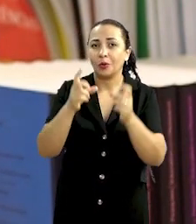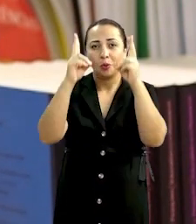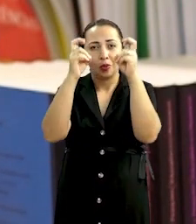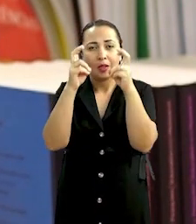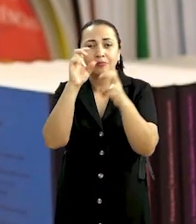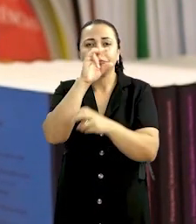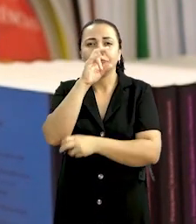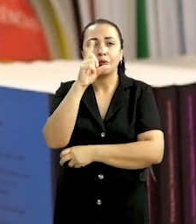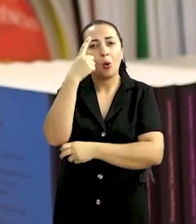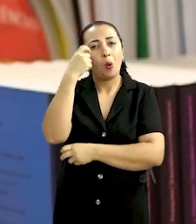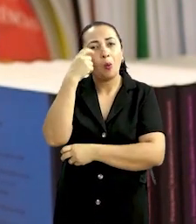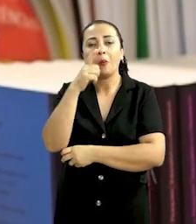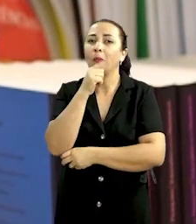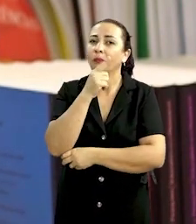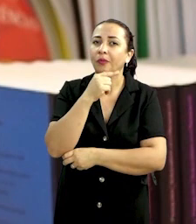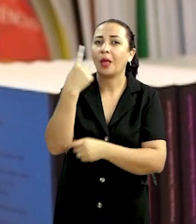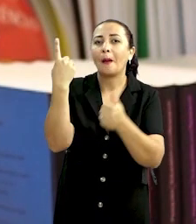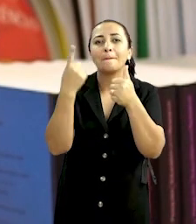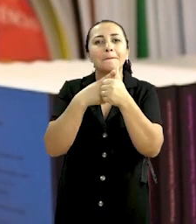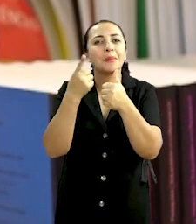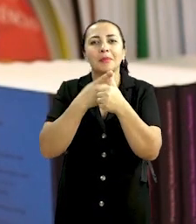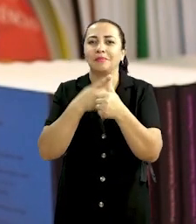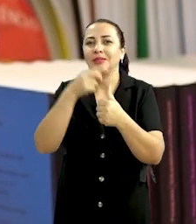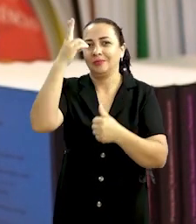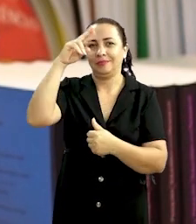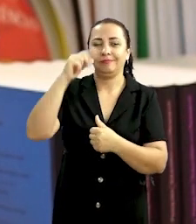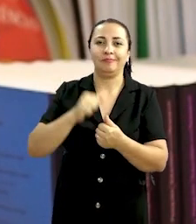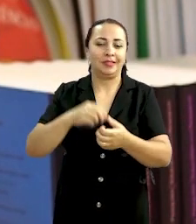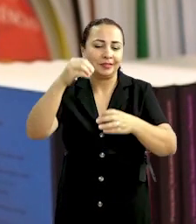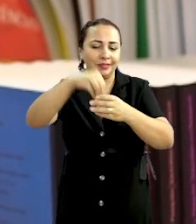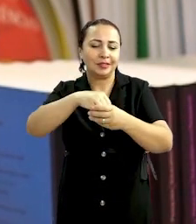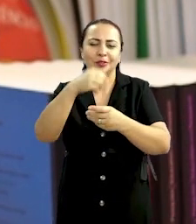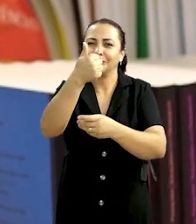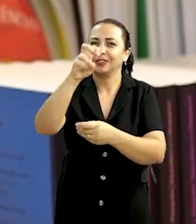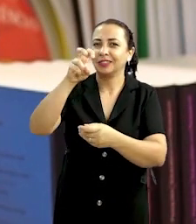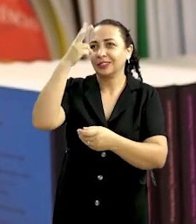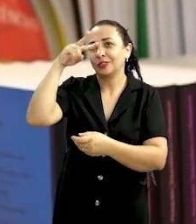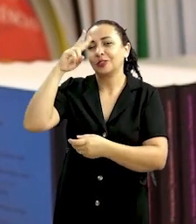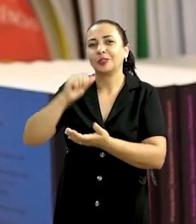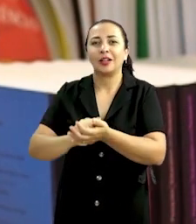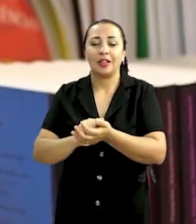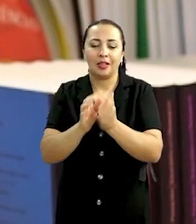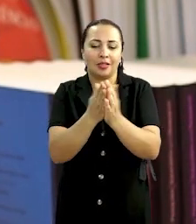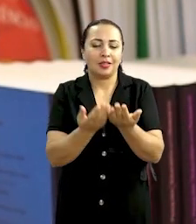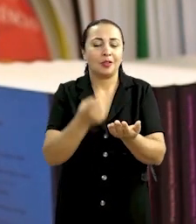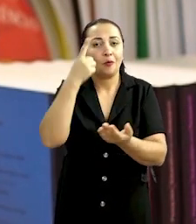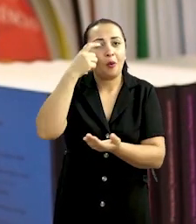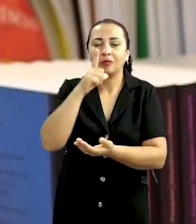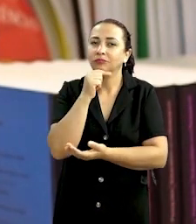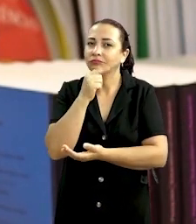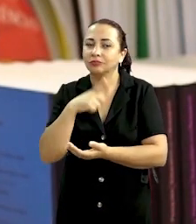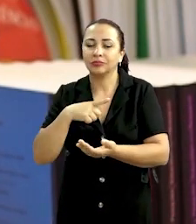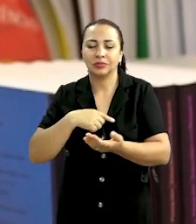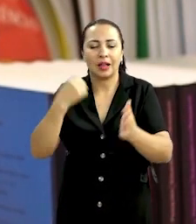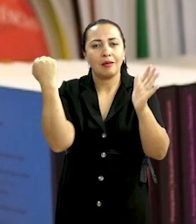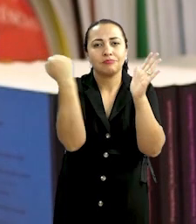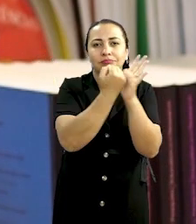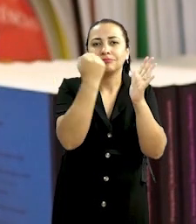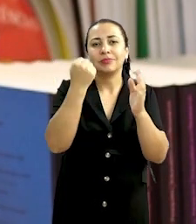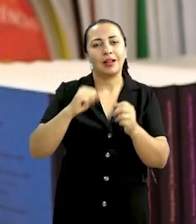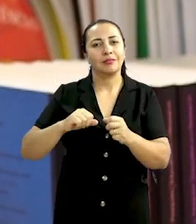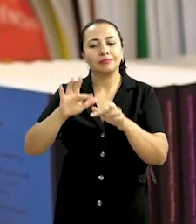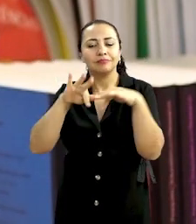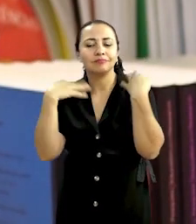Olhos d'Água, é o primeiro conto. E dentre esses 15 contos, o livro Olhos d'Água tem a marca